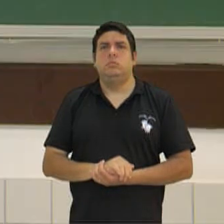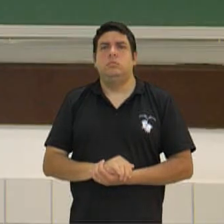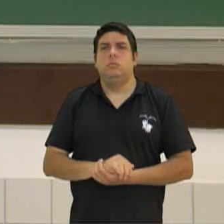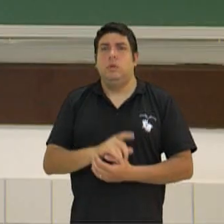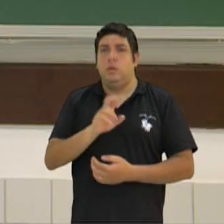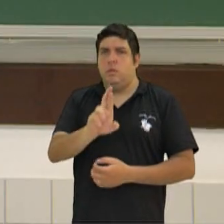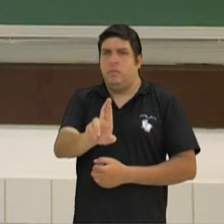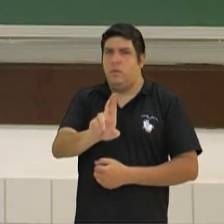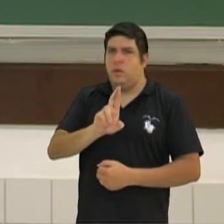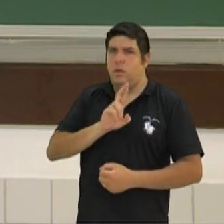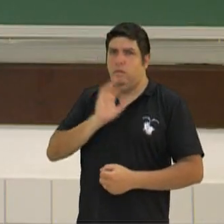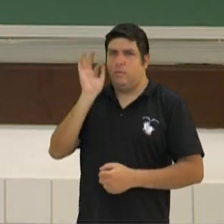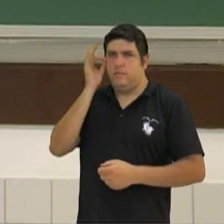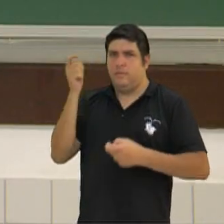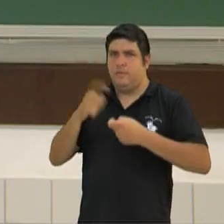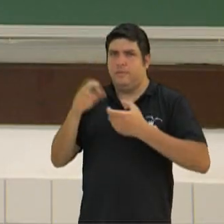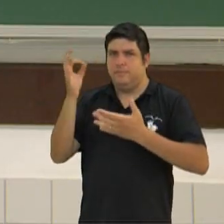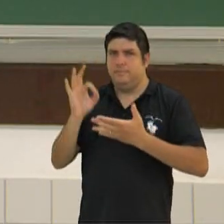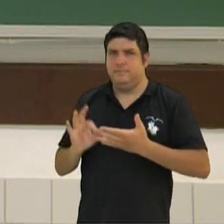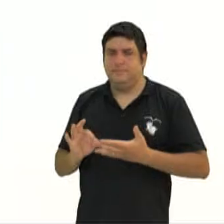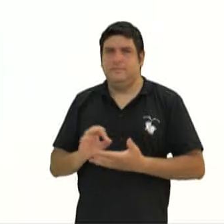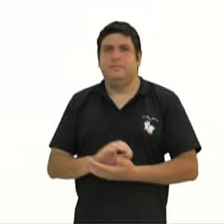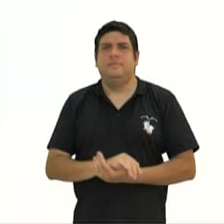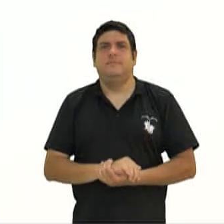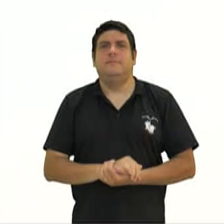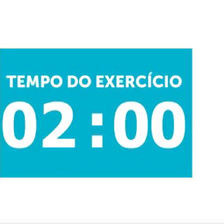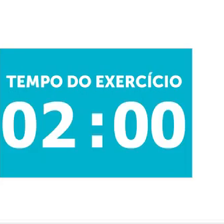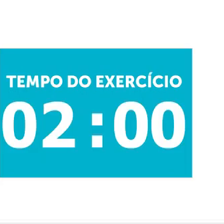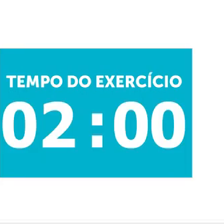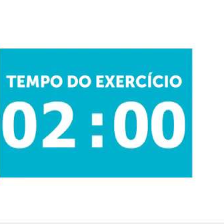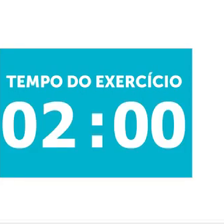sua resposta aí, daí eu já volto para a gente continuar conversando.